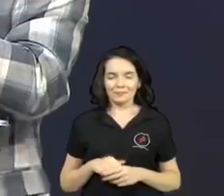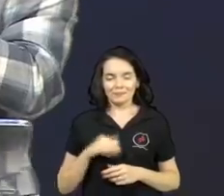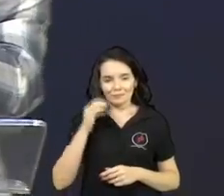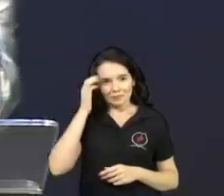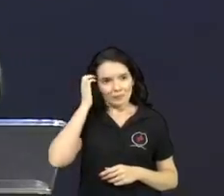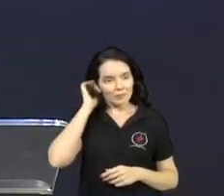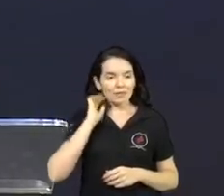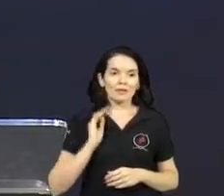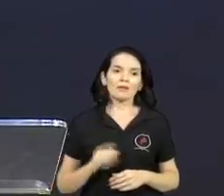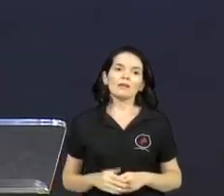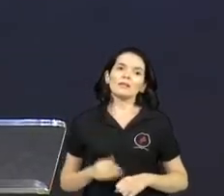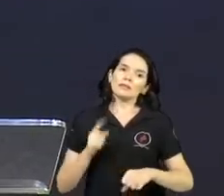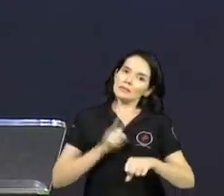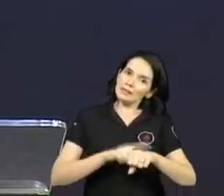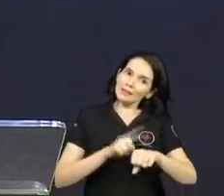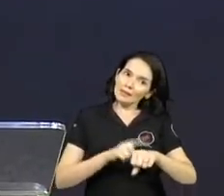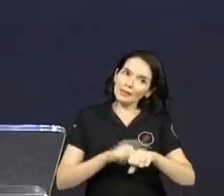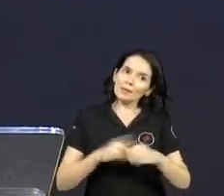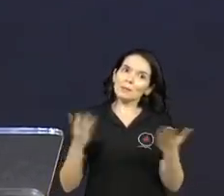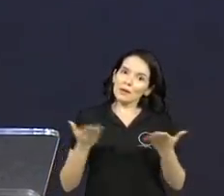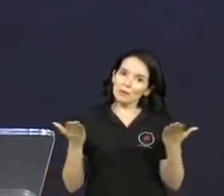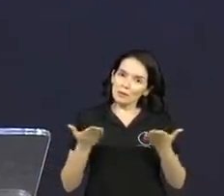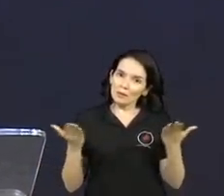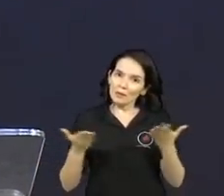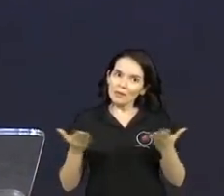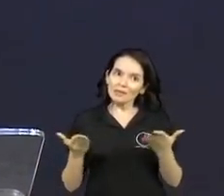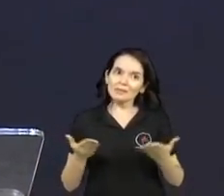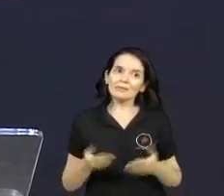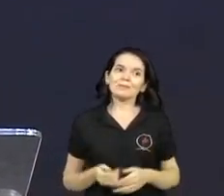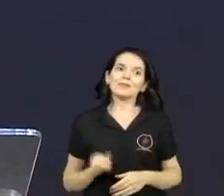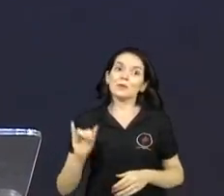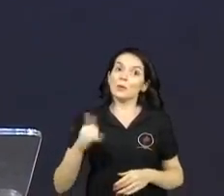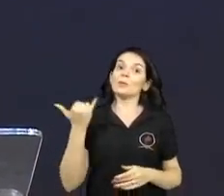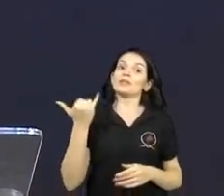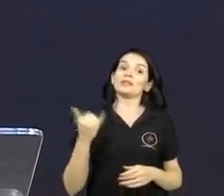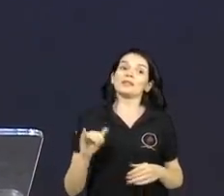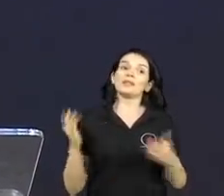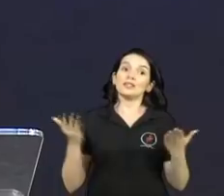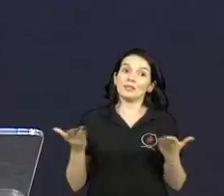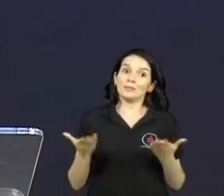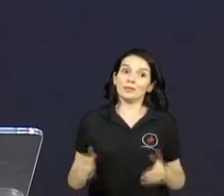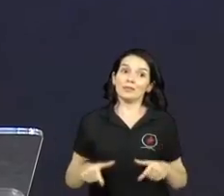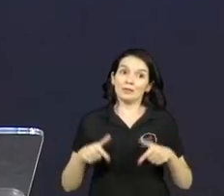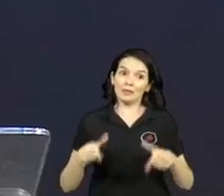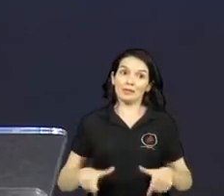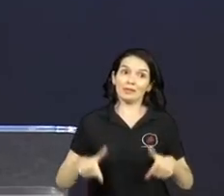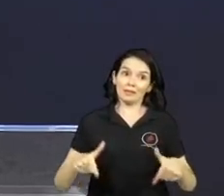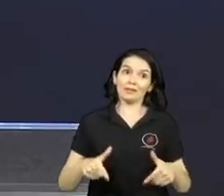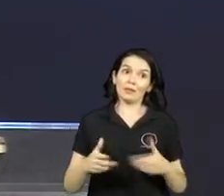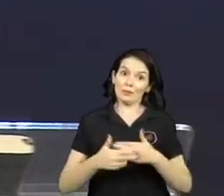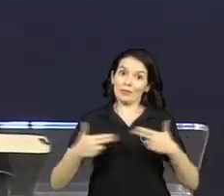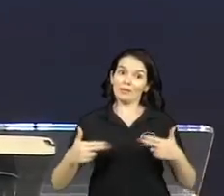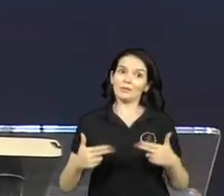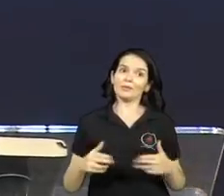Nesse tempo, nessa hora, esse é o tempo da oportunidade que Deus quer fazer uma grande obra na sua vida.